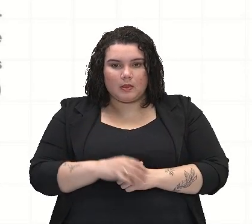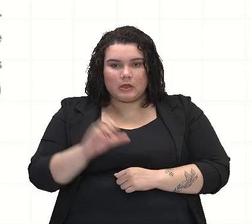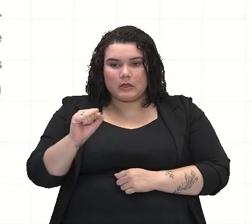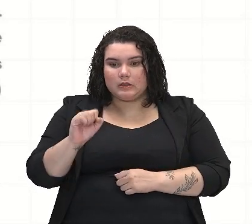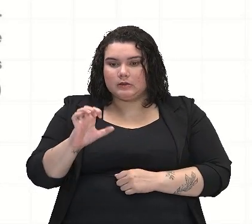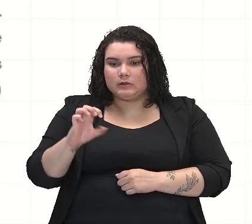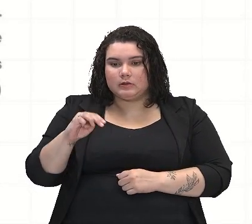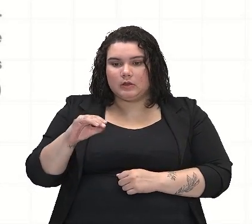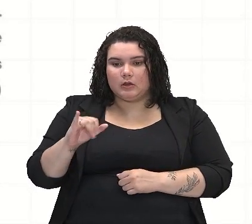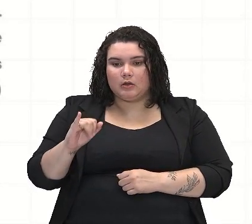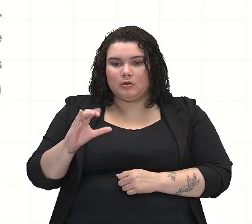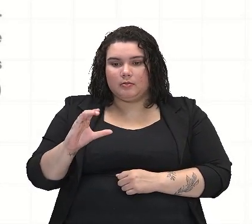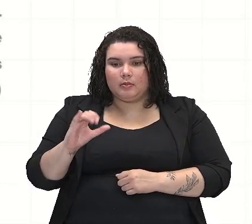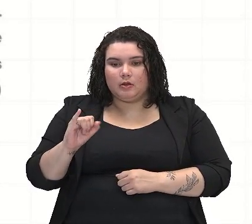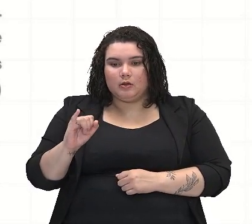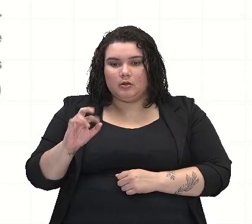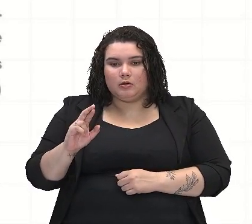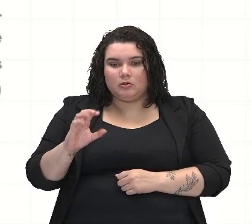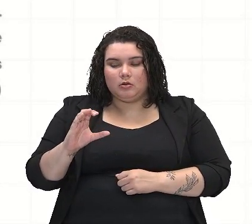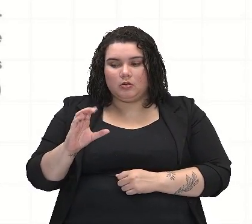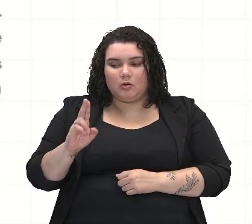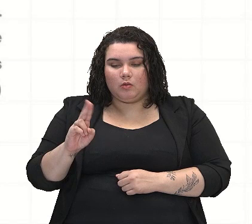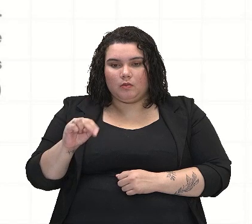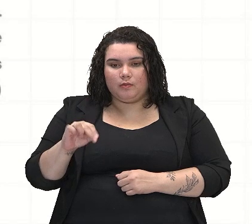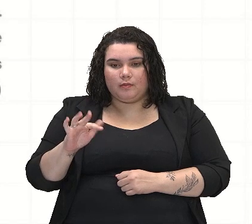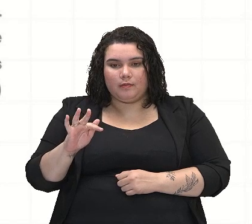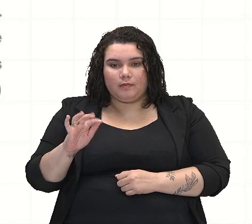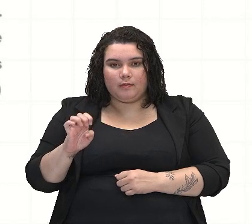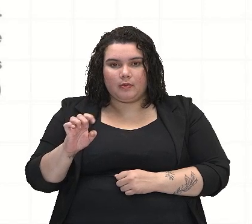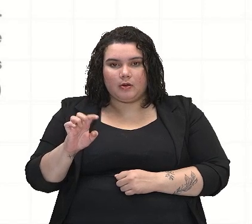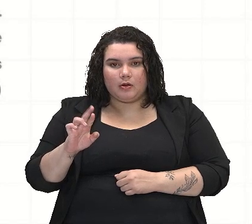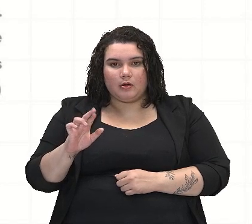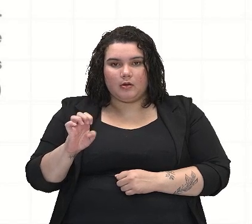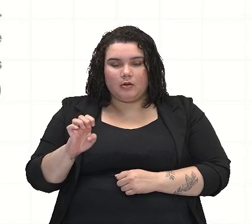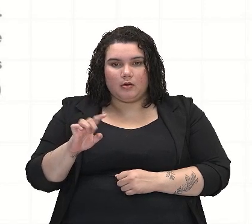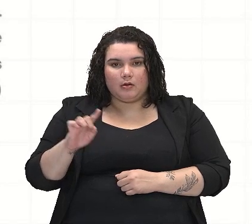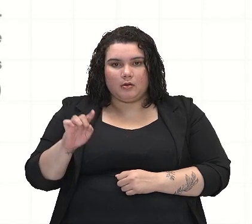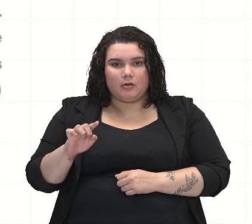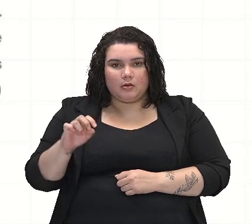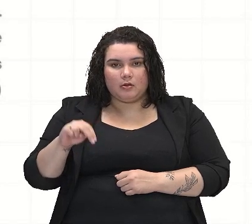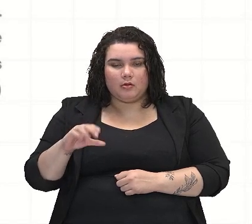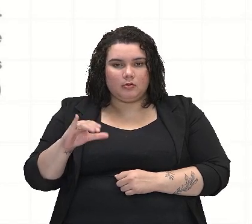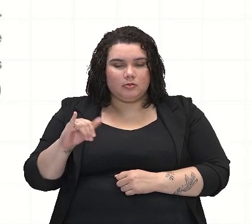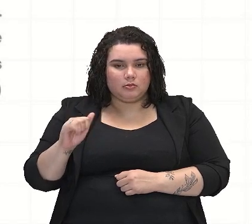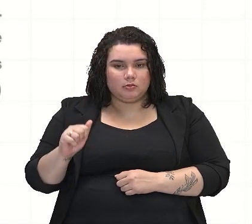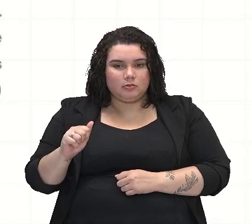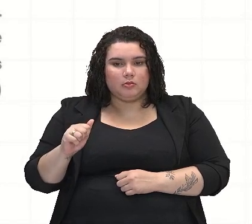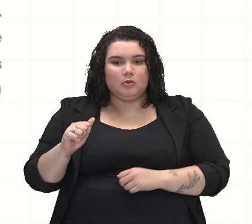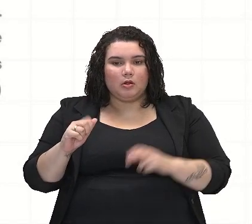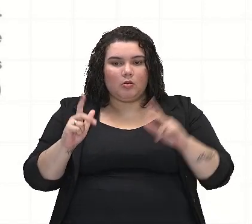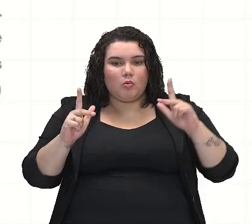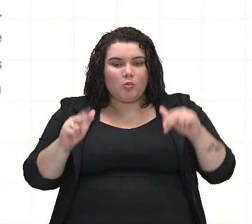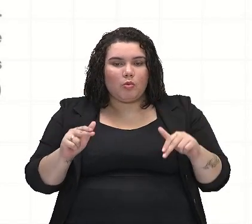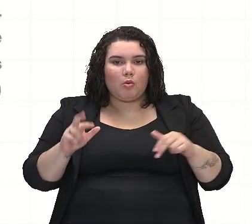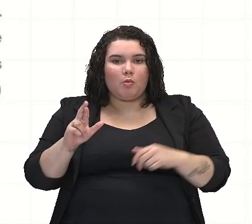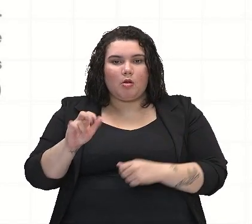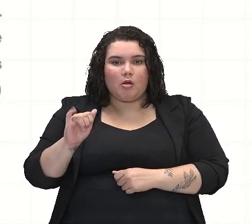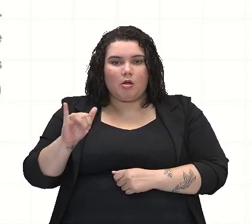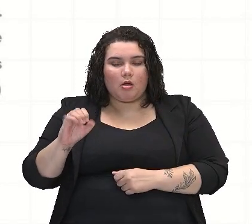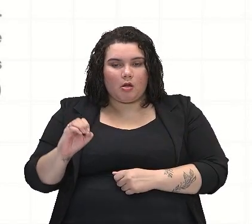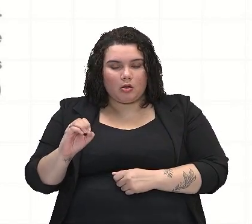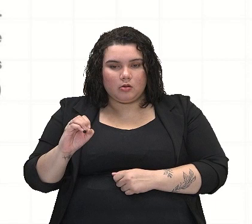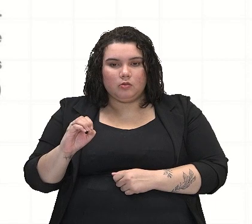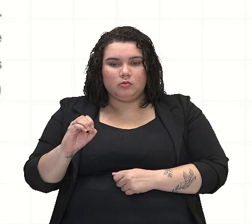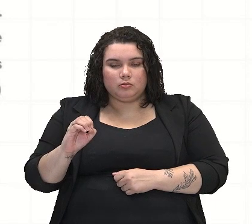semicircunferência, né? E essa semicircunferência tem o mesmo raio, né? Que é a